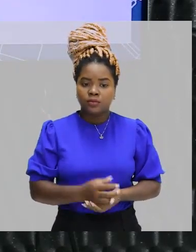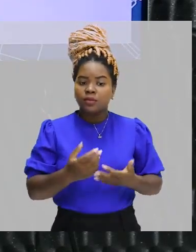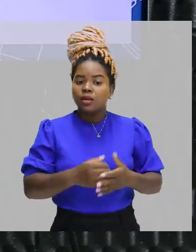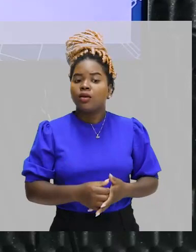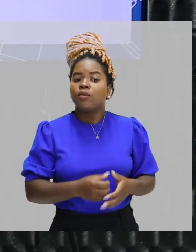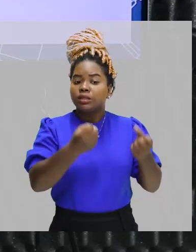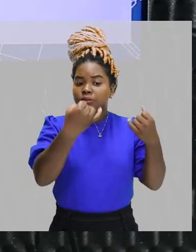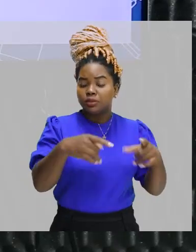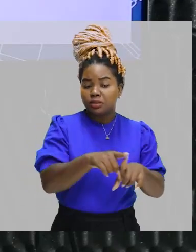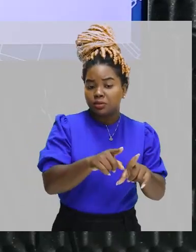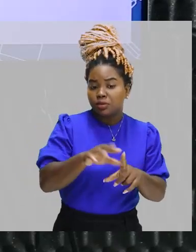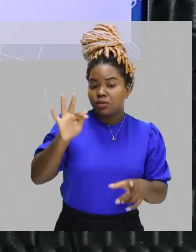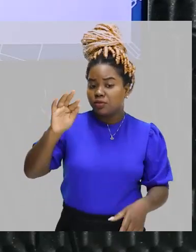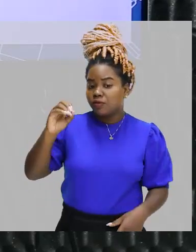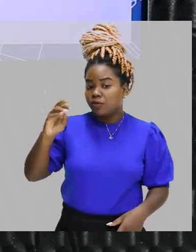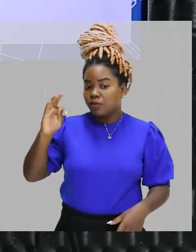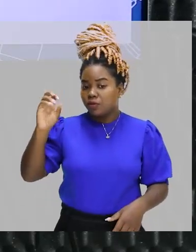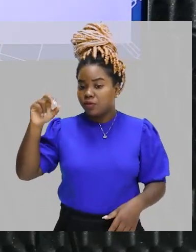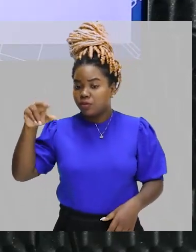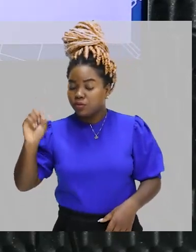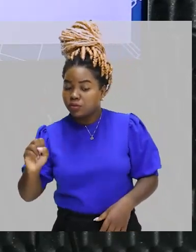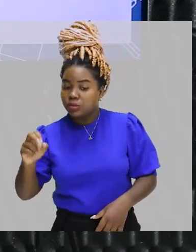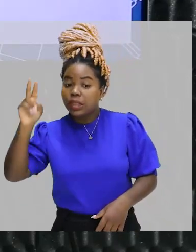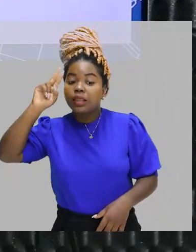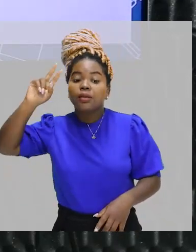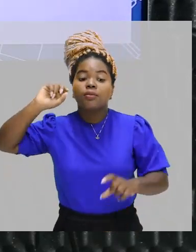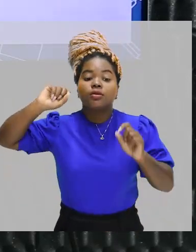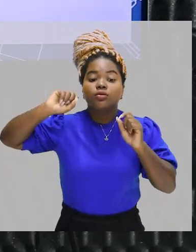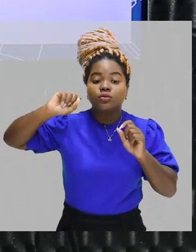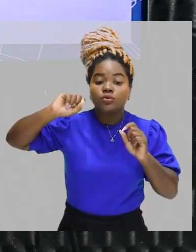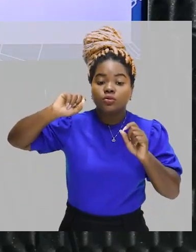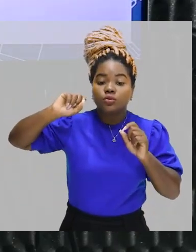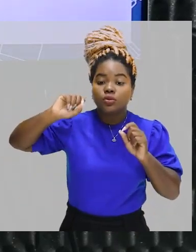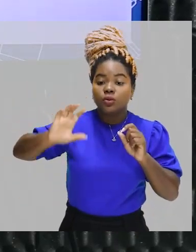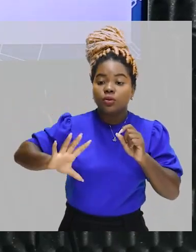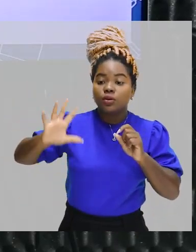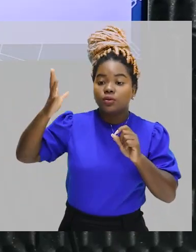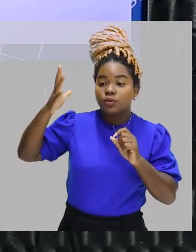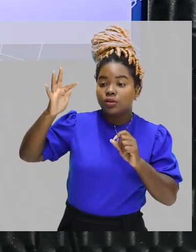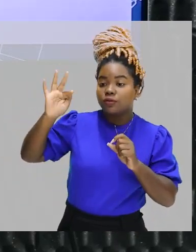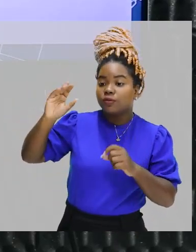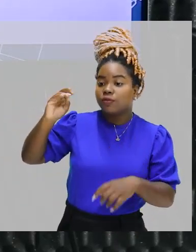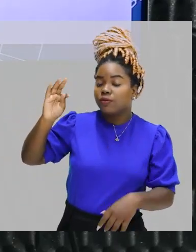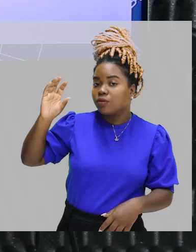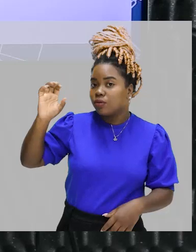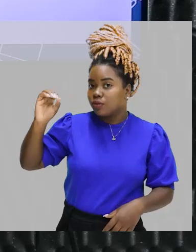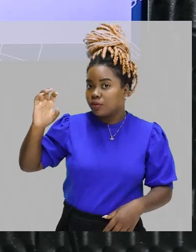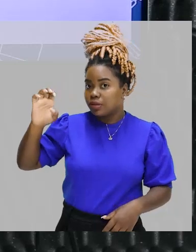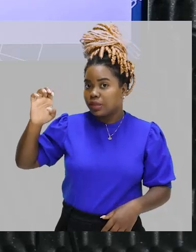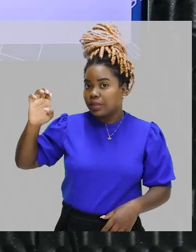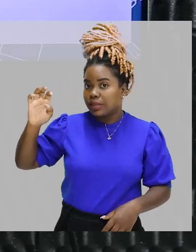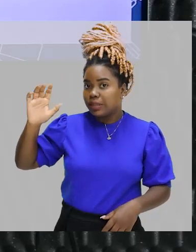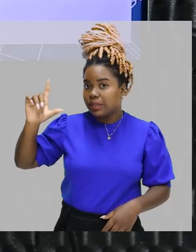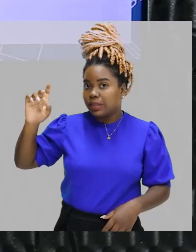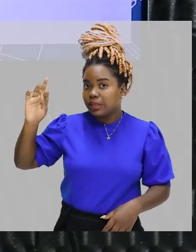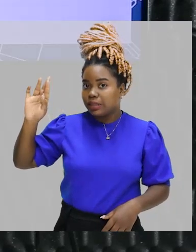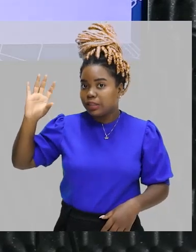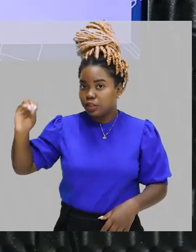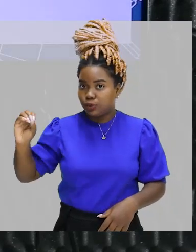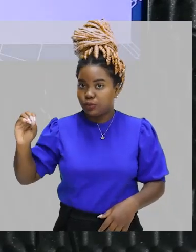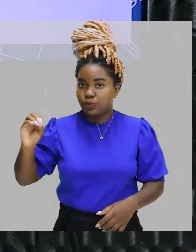fótons, lembrando que o efeito fotoelétrico, esse efeito fotoelétrico, né, que é justamente a